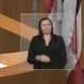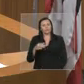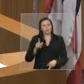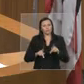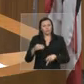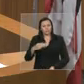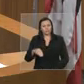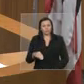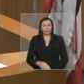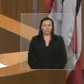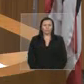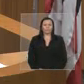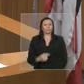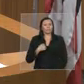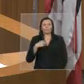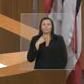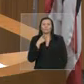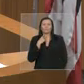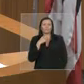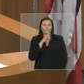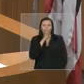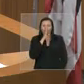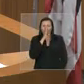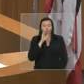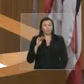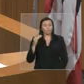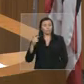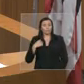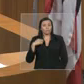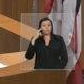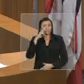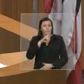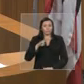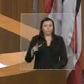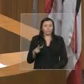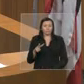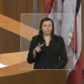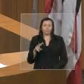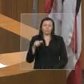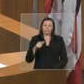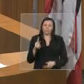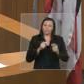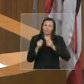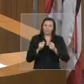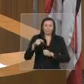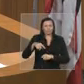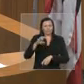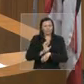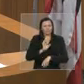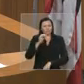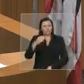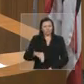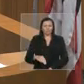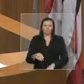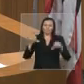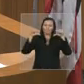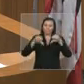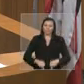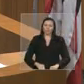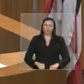credos, é impossível guardar silêncio quando vemos o Maranhão se afundar numa administração